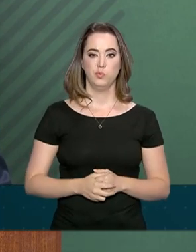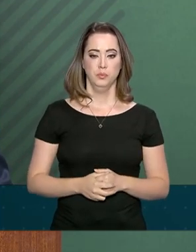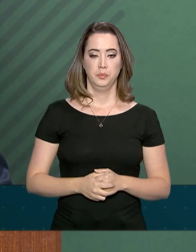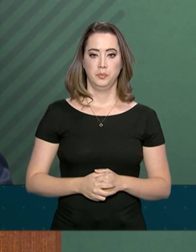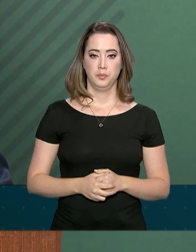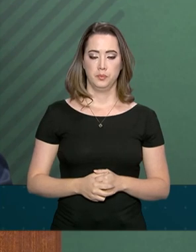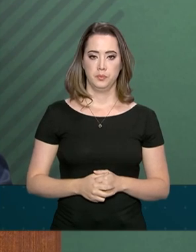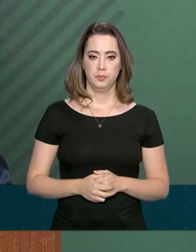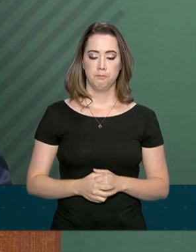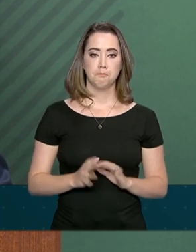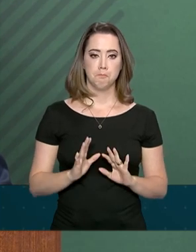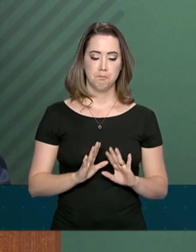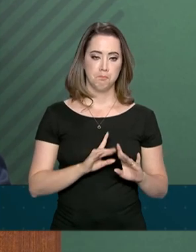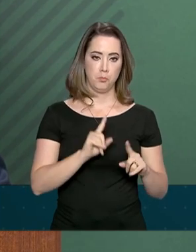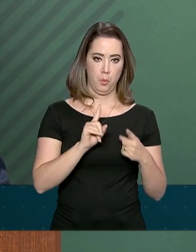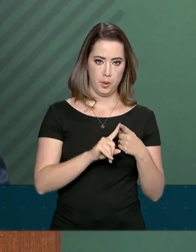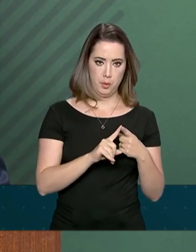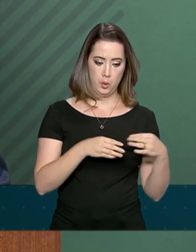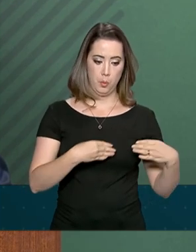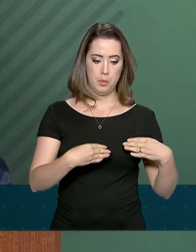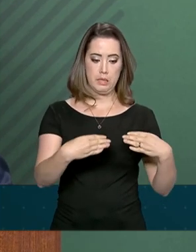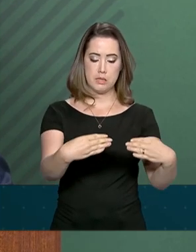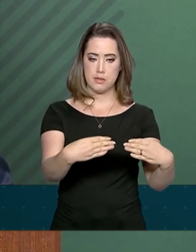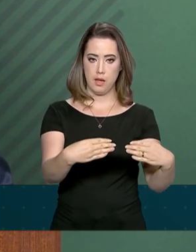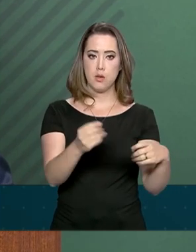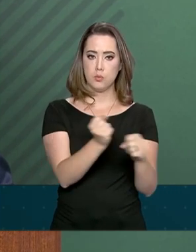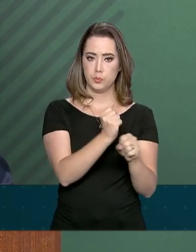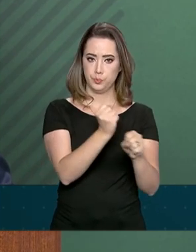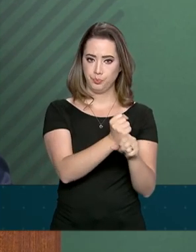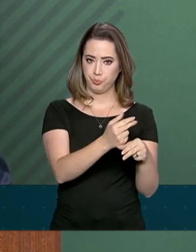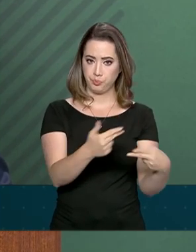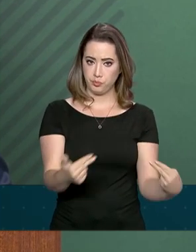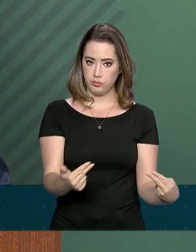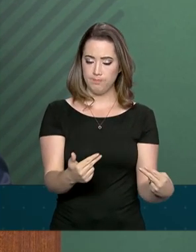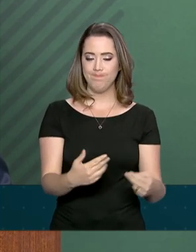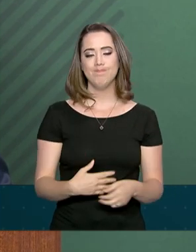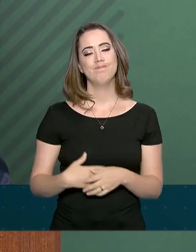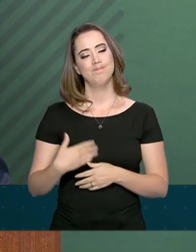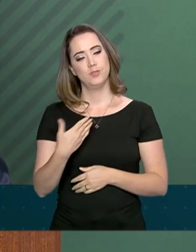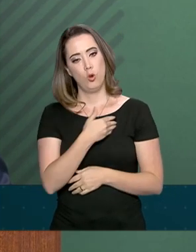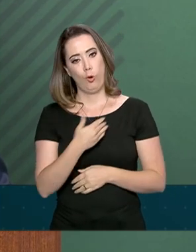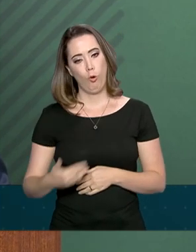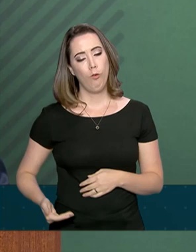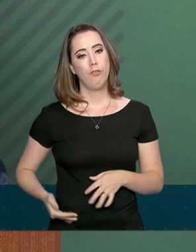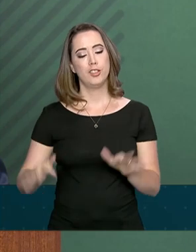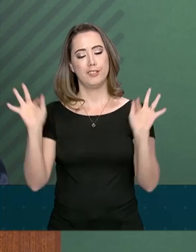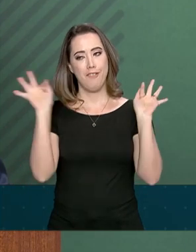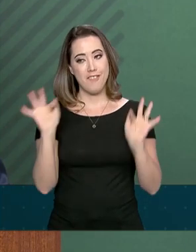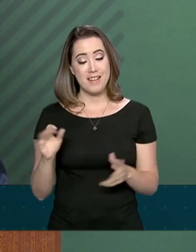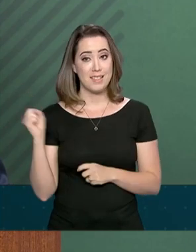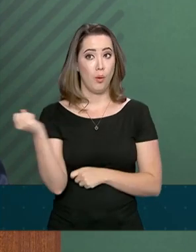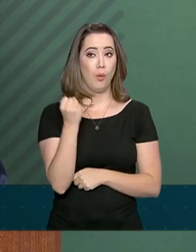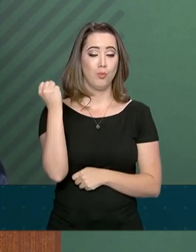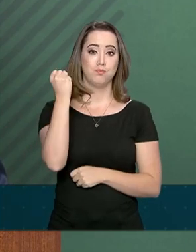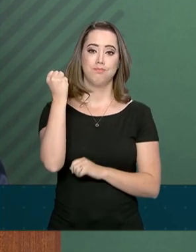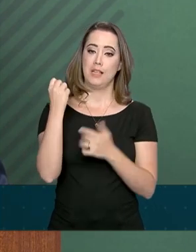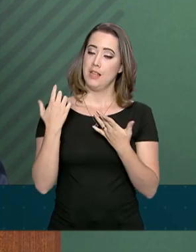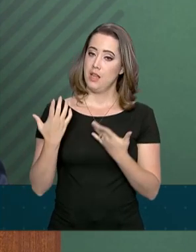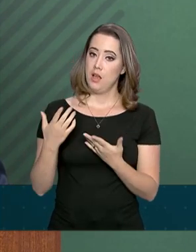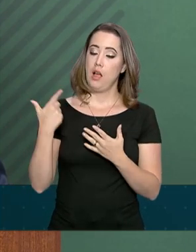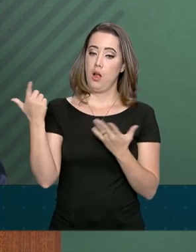ministério da infraestrutura o governo comemora mais uma rodada de leilões de concessões de três áreas